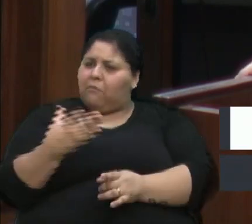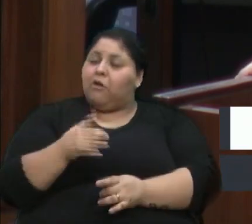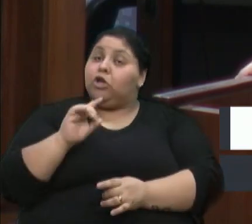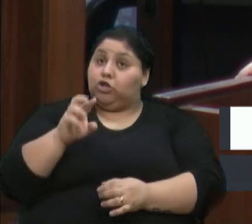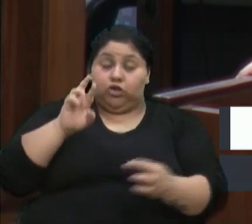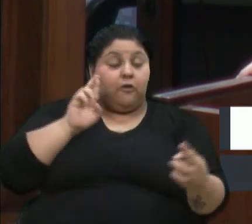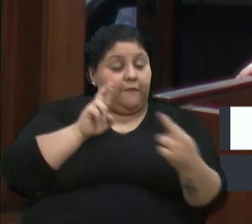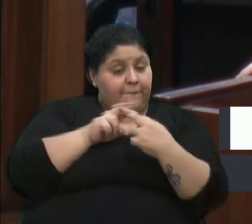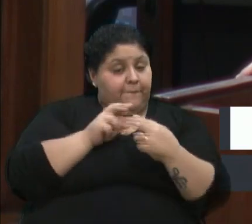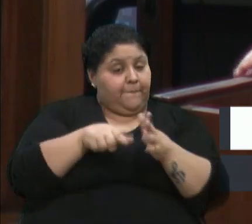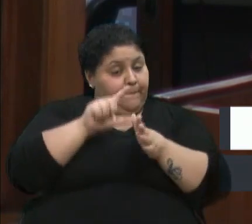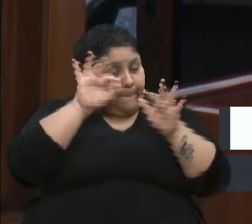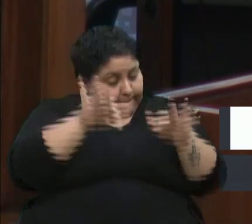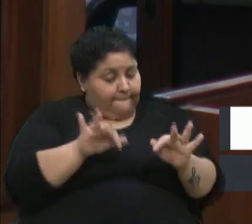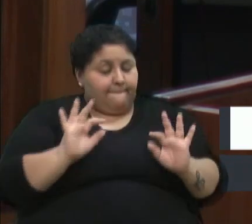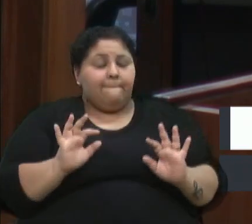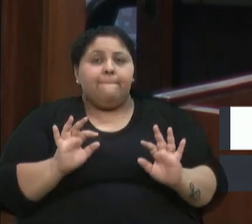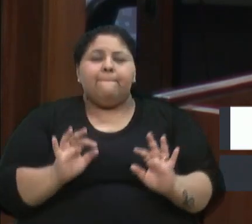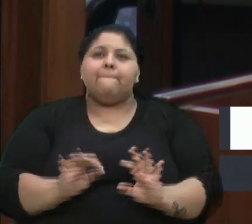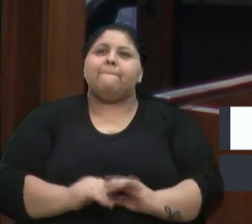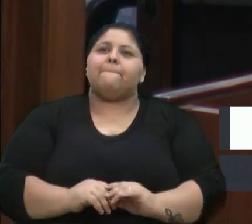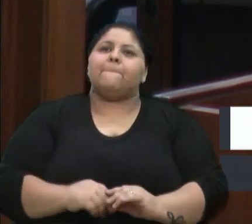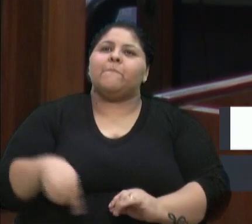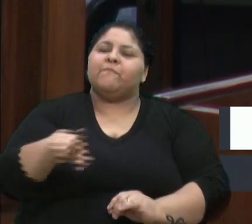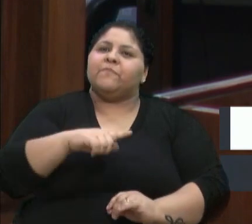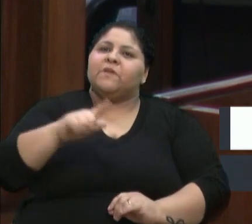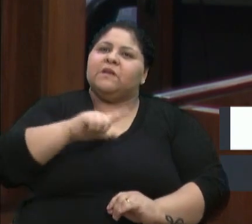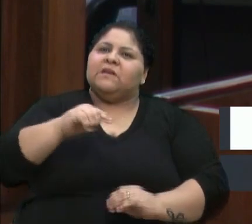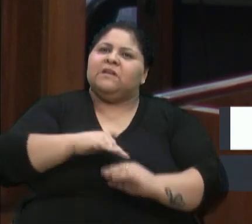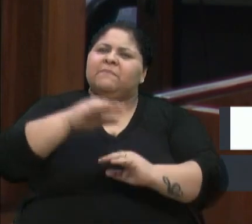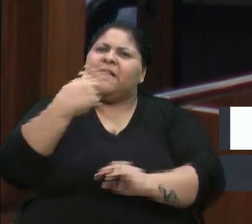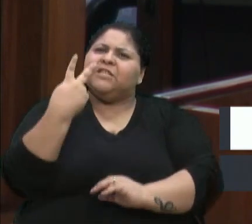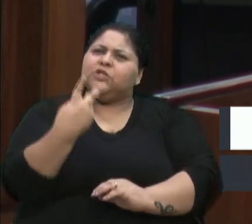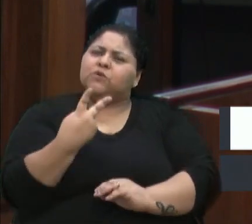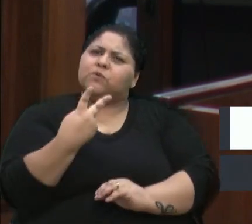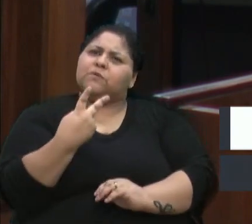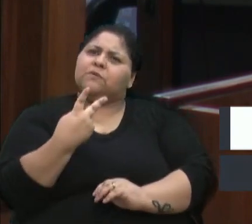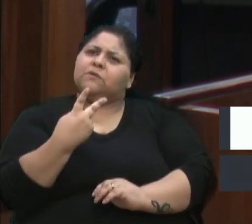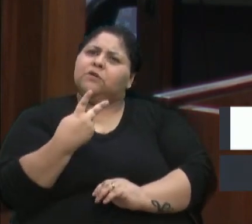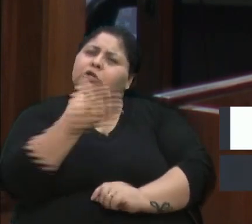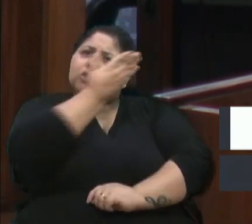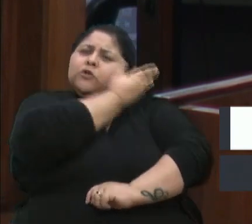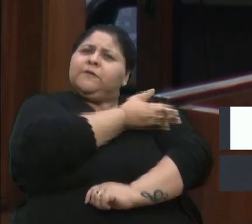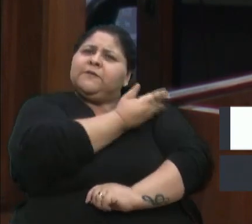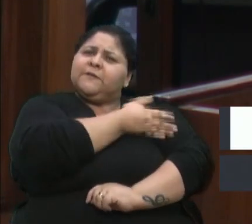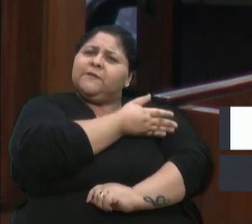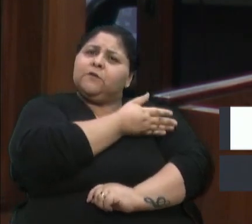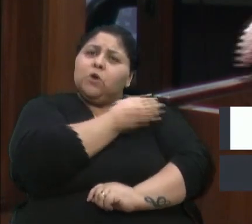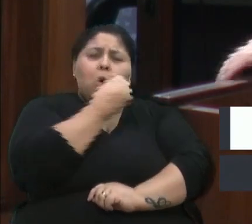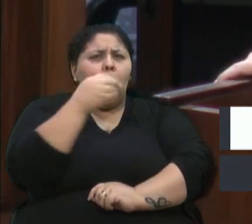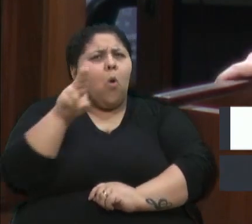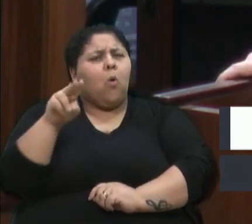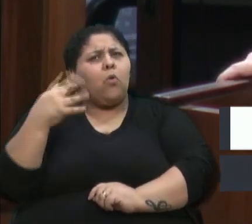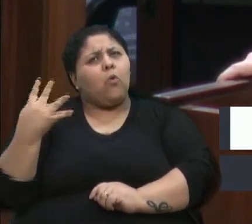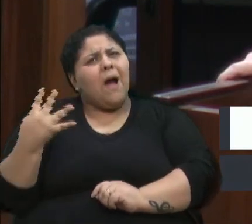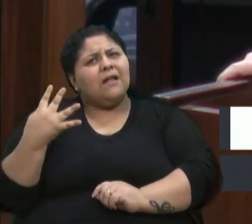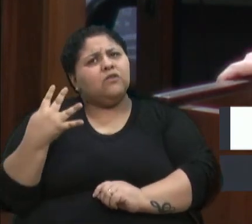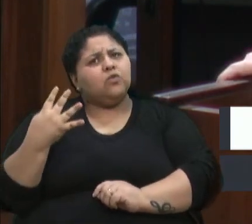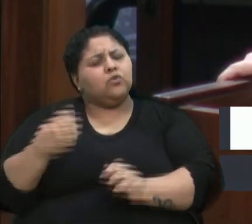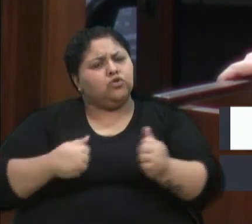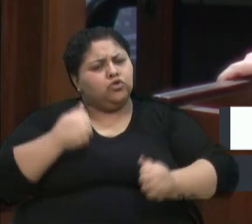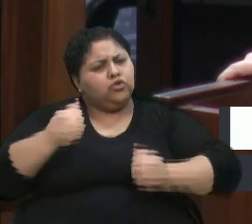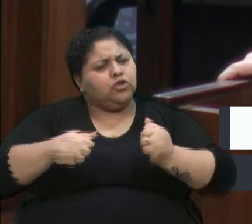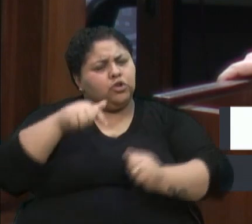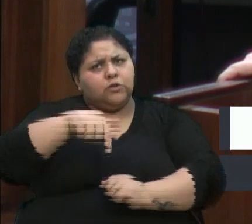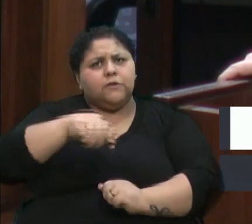de concluir, nós temos mais 2 provas, 3 provas, ou 4 provas de corrida em Caxias do Sul.